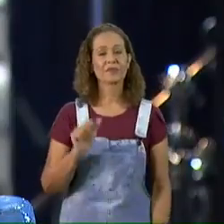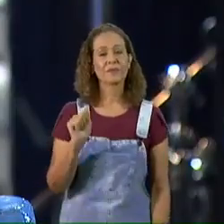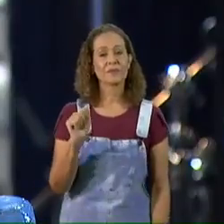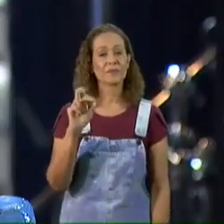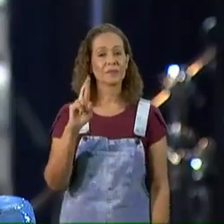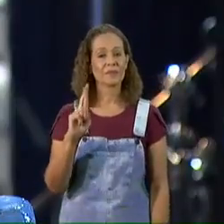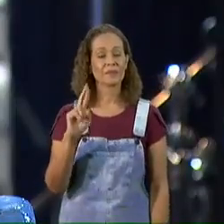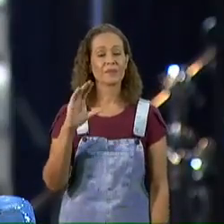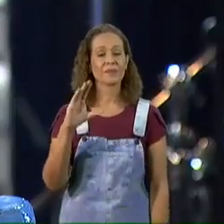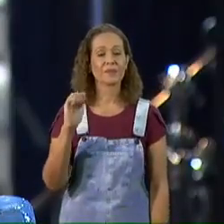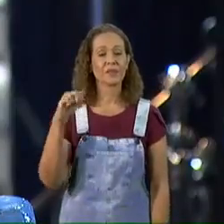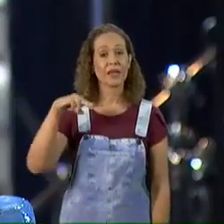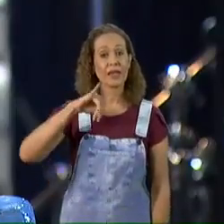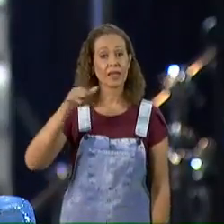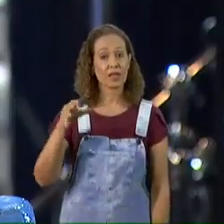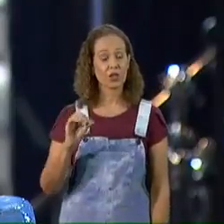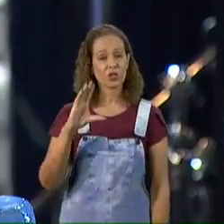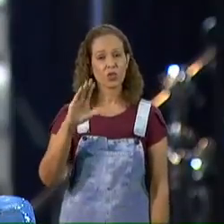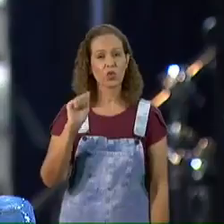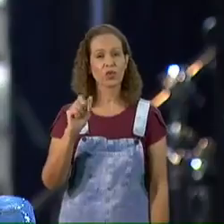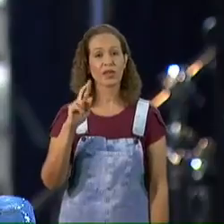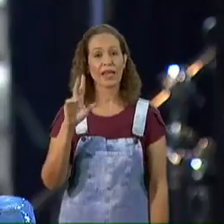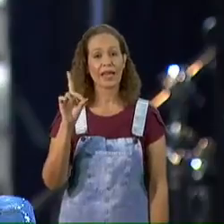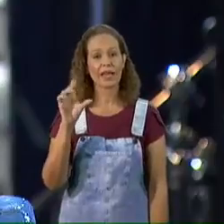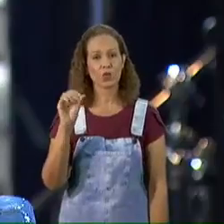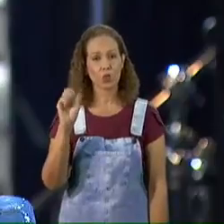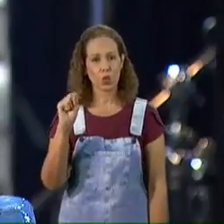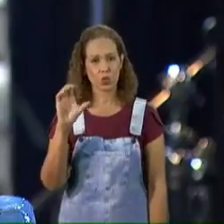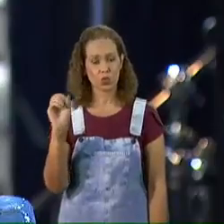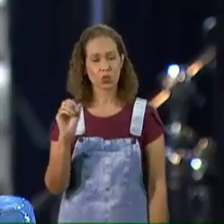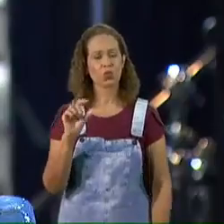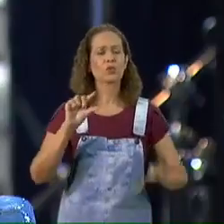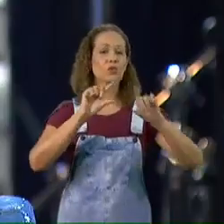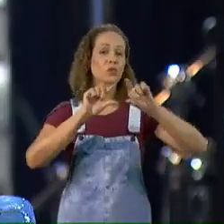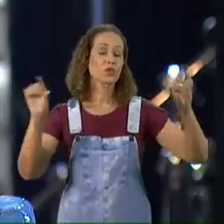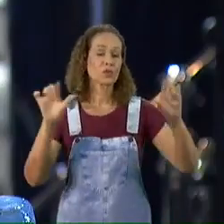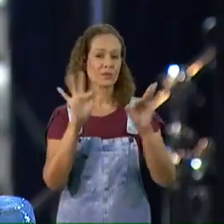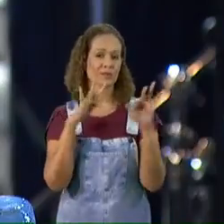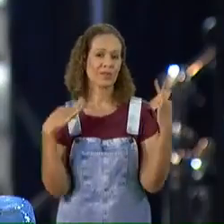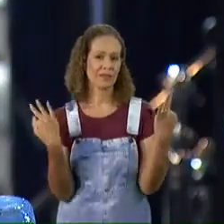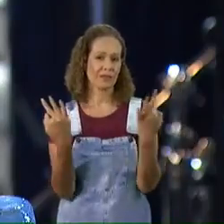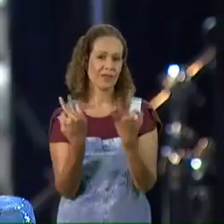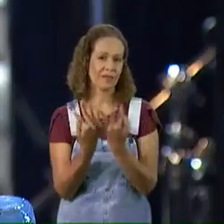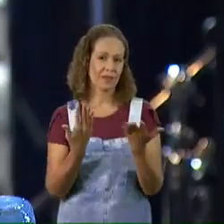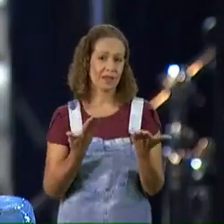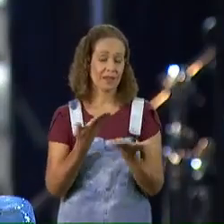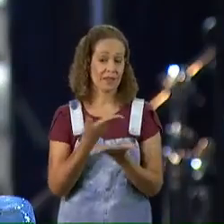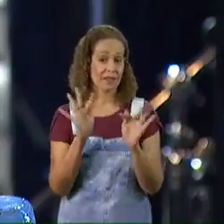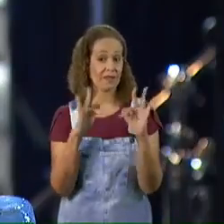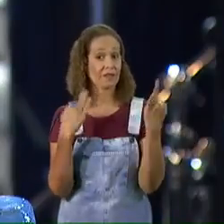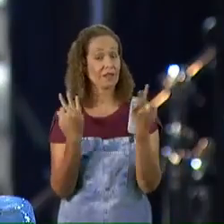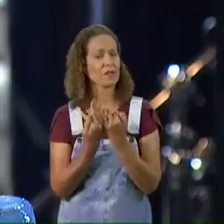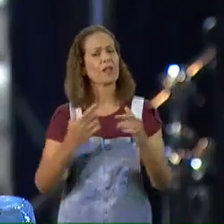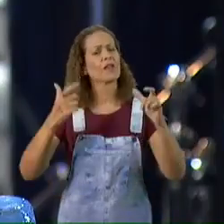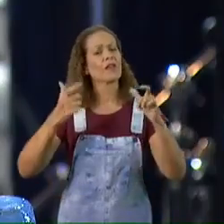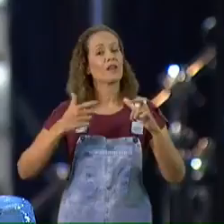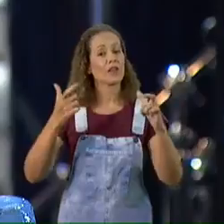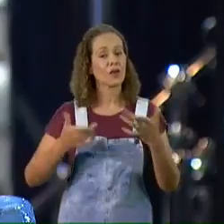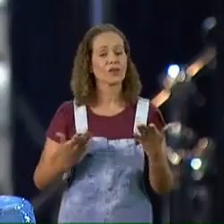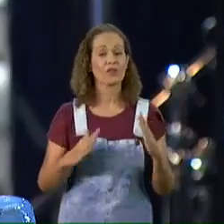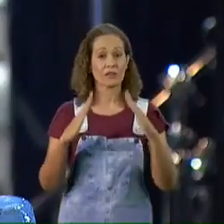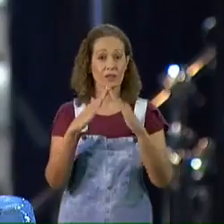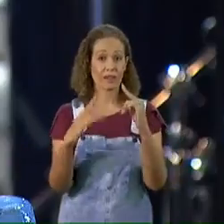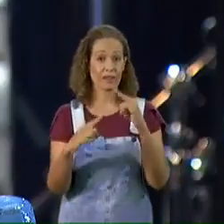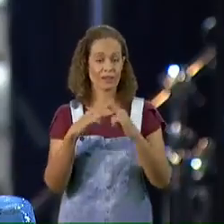Cardoso. Eu já falei que no início, né? Eles são de Guarulhos, de São Paulo, da regional do Pastor Marco Túlio. Quero mandar um abraço também para o Pastor